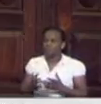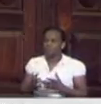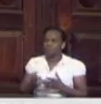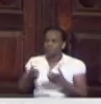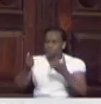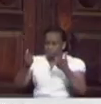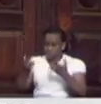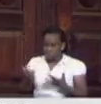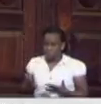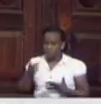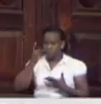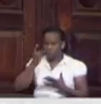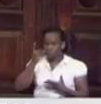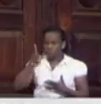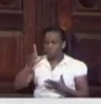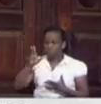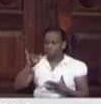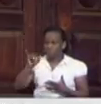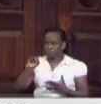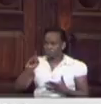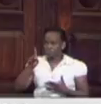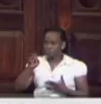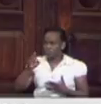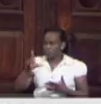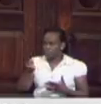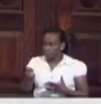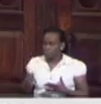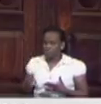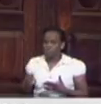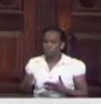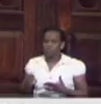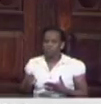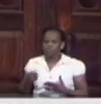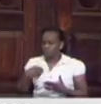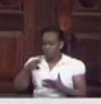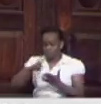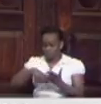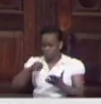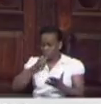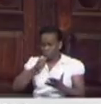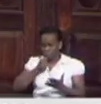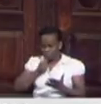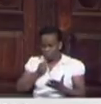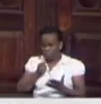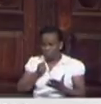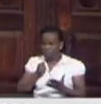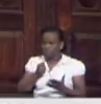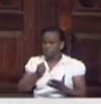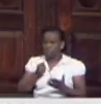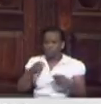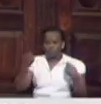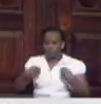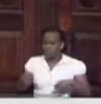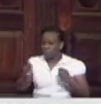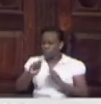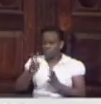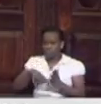dizer ao deputado Luiz Paulo que eu não li, não preciso